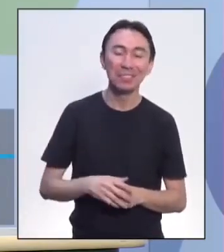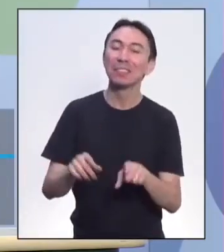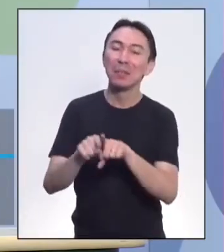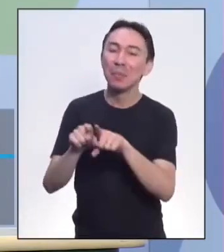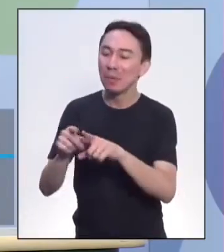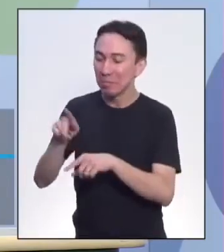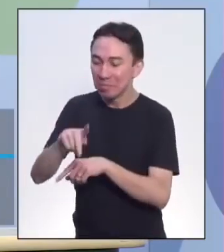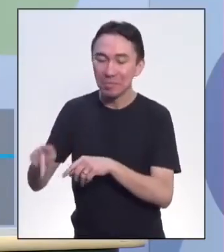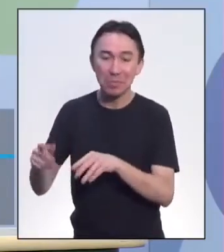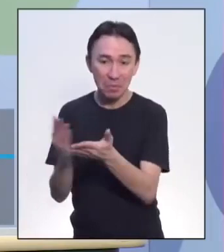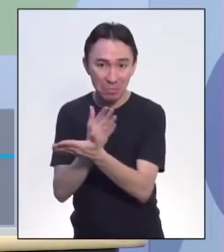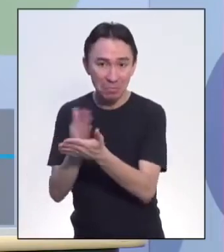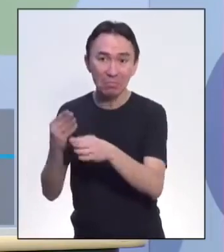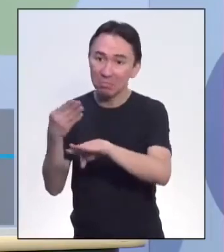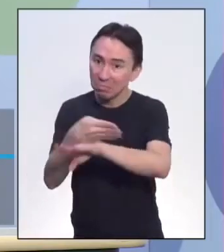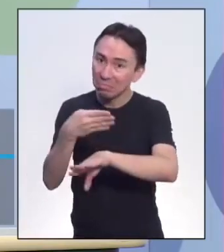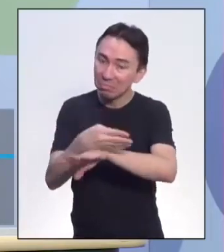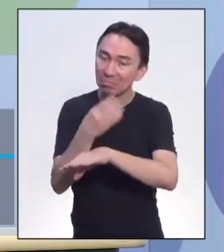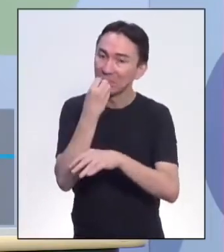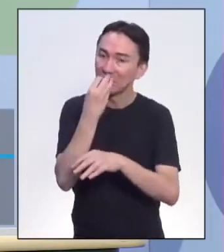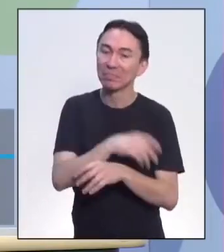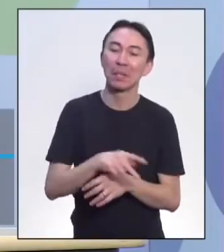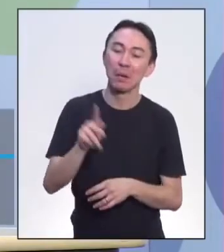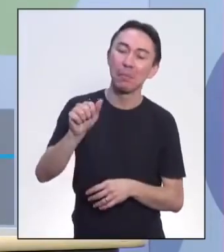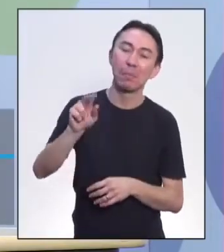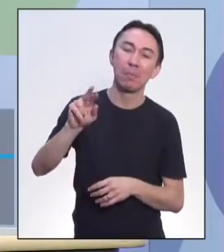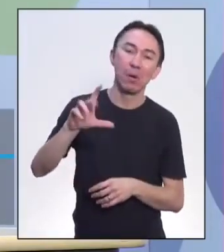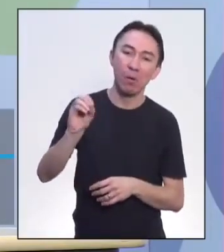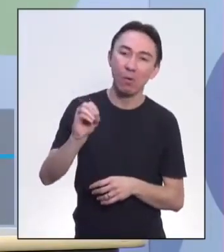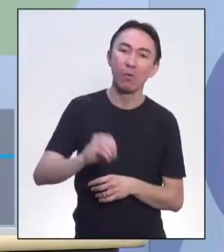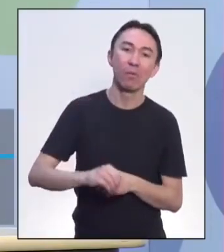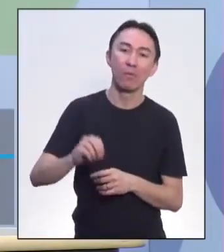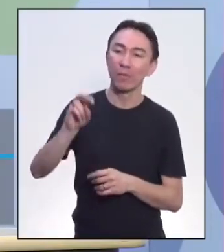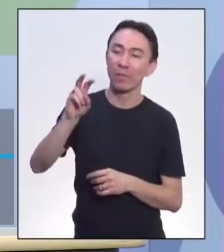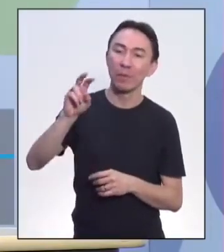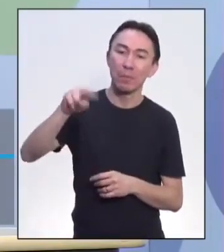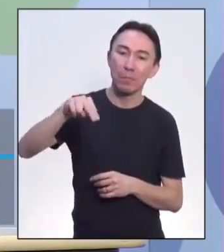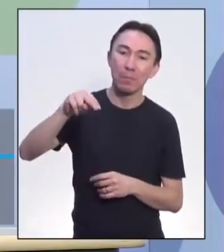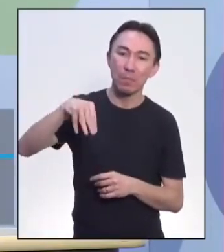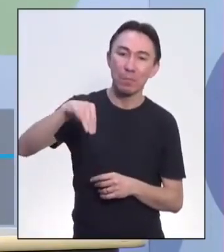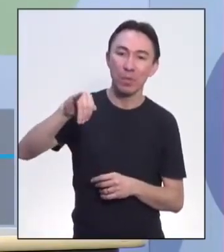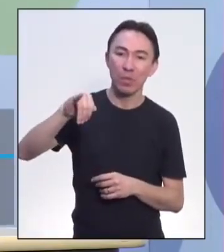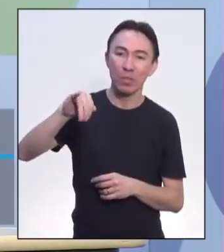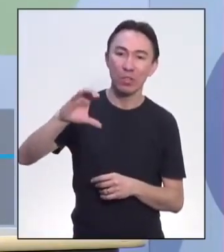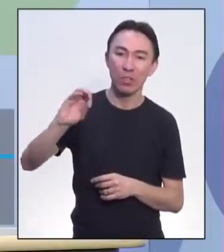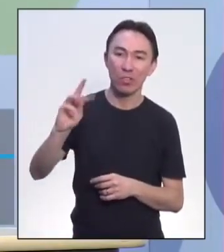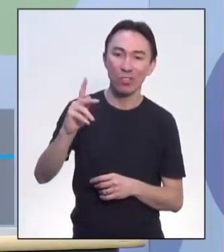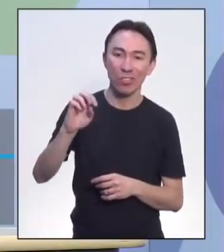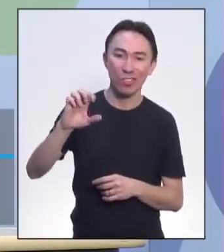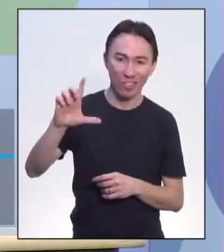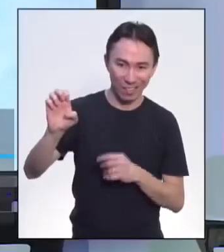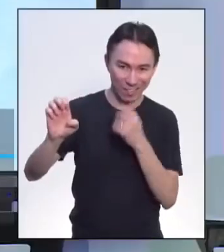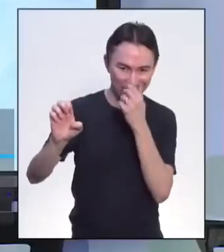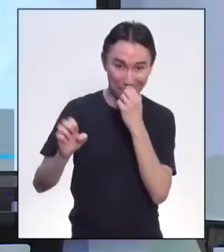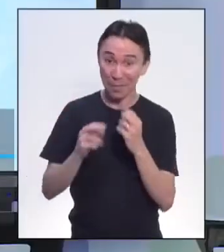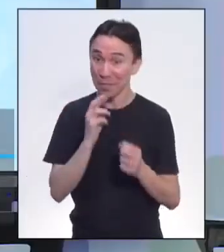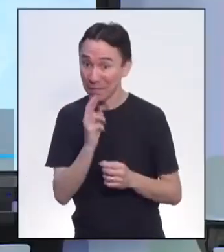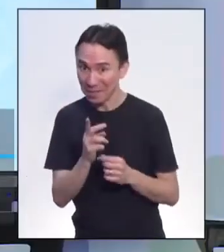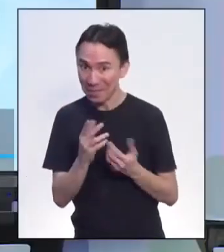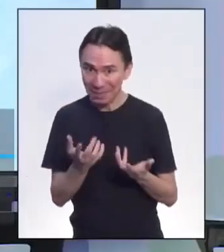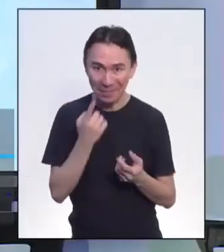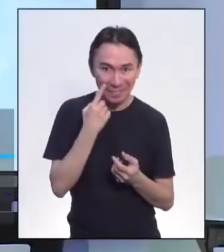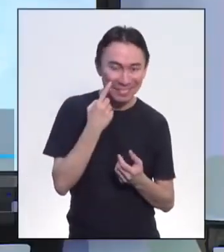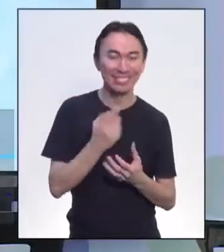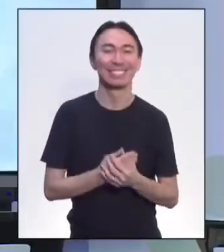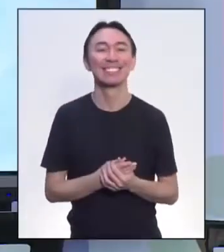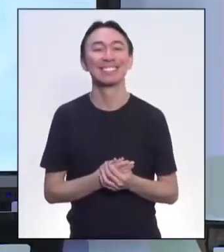professores. Paulo, Everaldo, Alexandre, Vanessa e Michele. Professora Roberta, vamos ver a resposta? Vamos sim. Então,